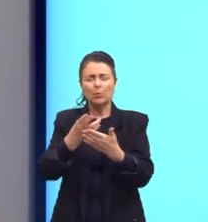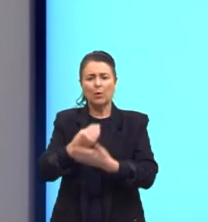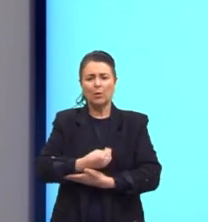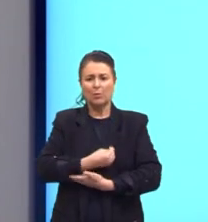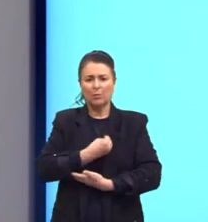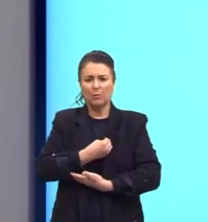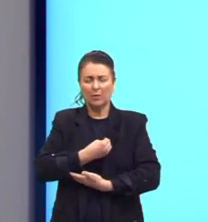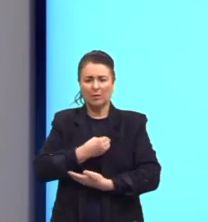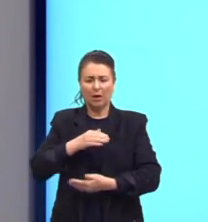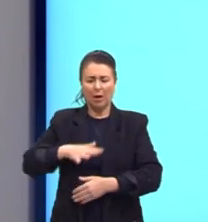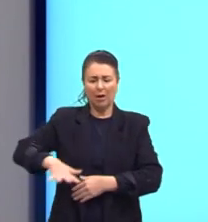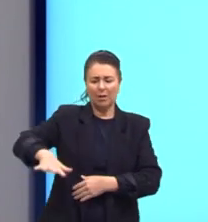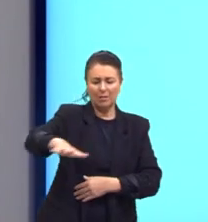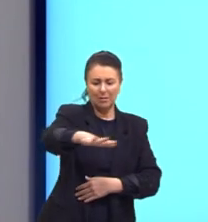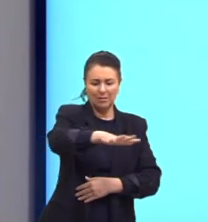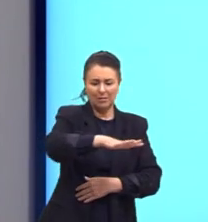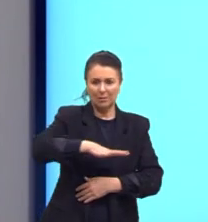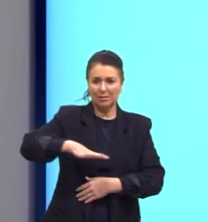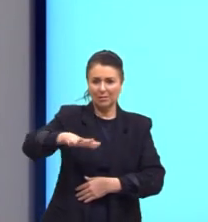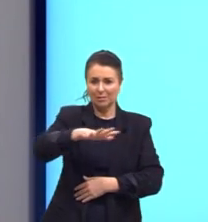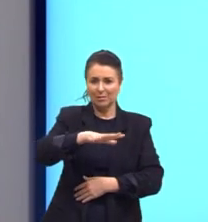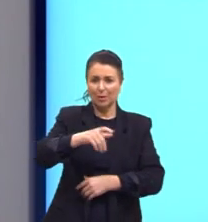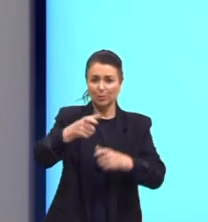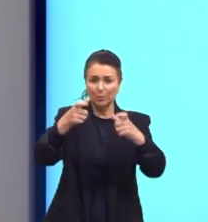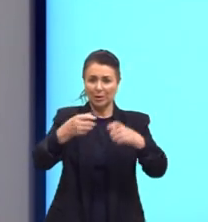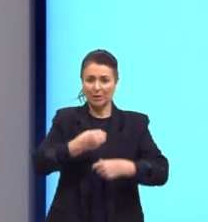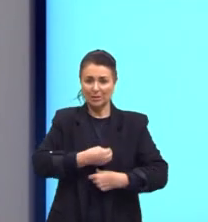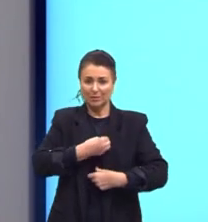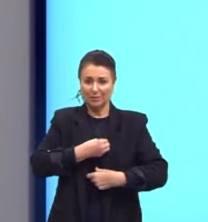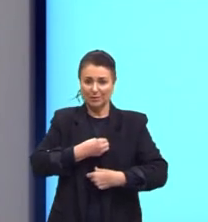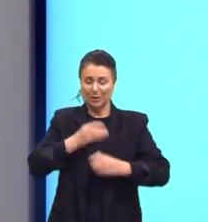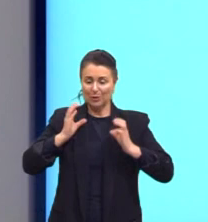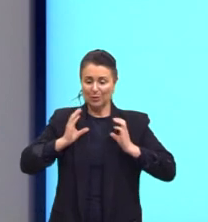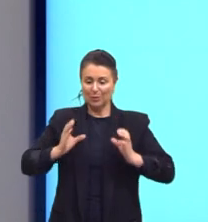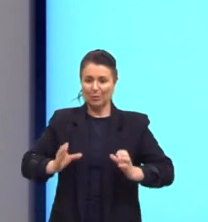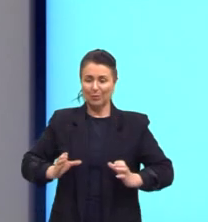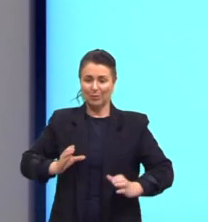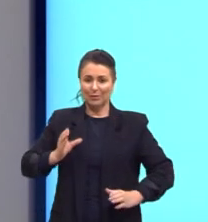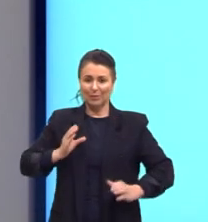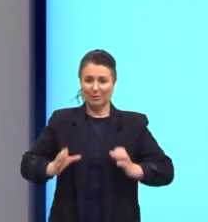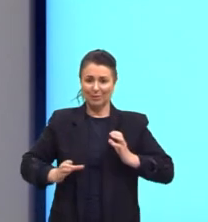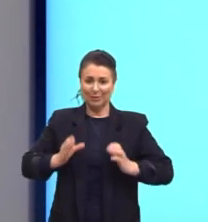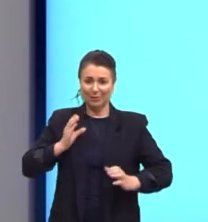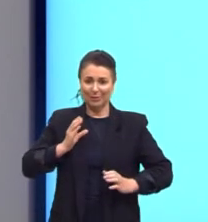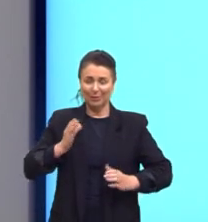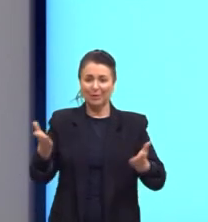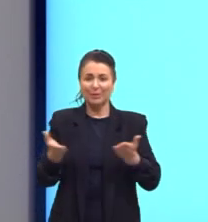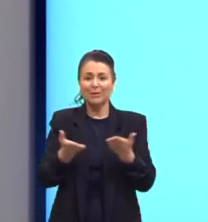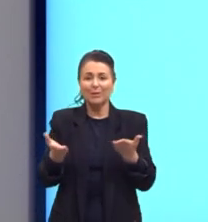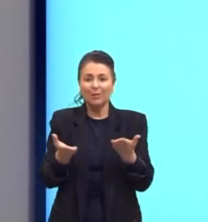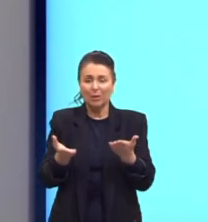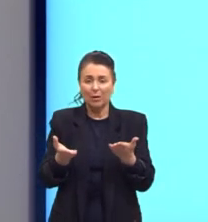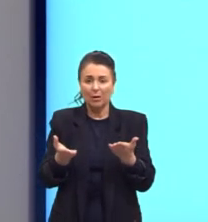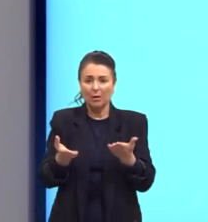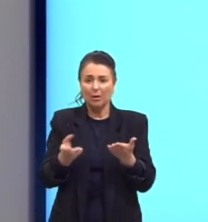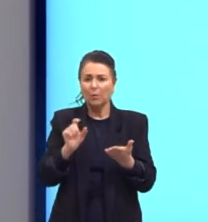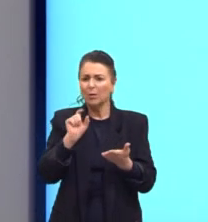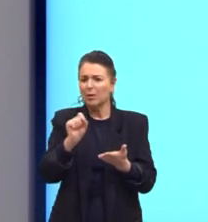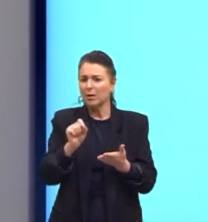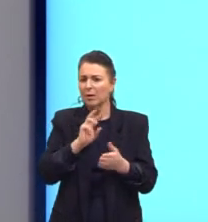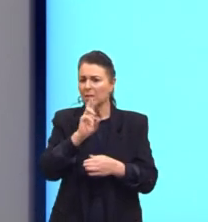pressões seletivas com esses comportamentos agora que você já tão fraca e homologia e analogia o quê que vocês me